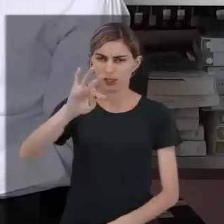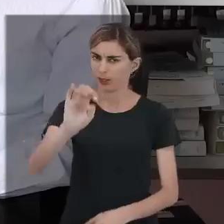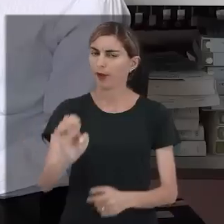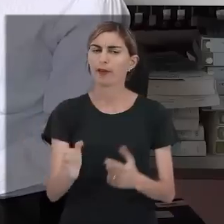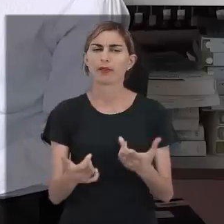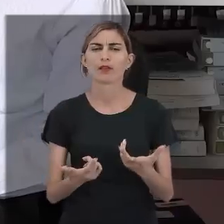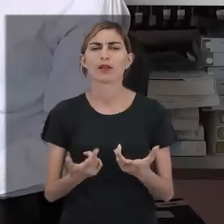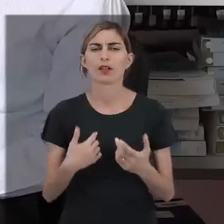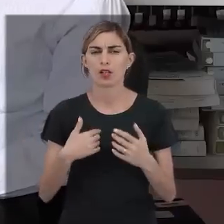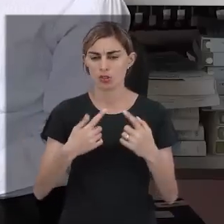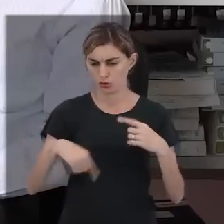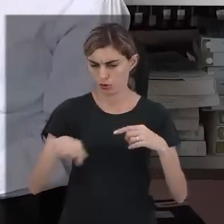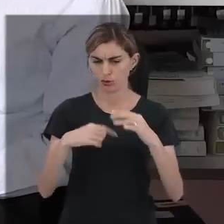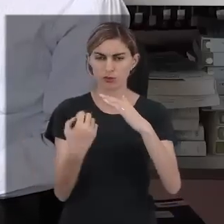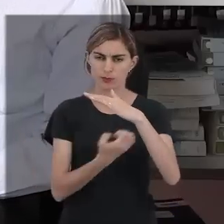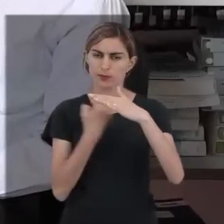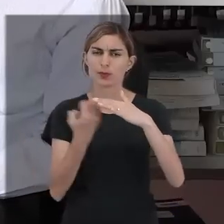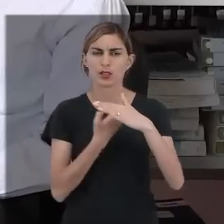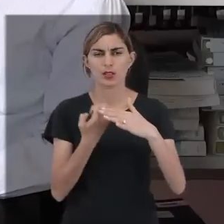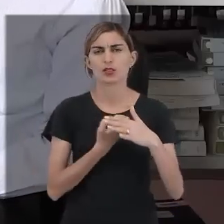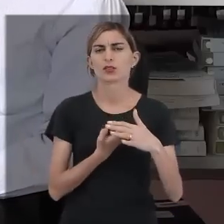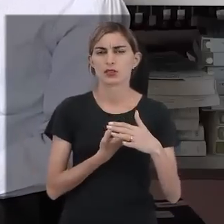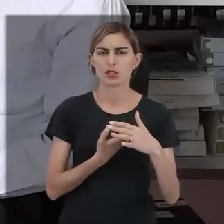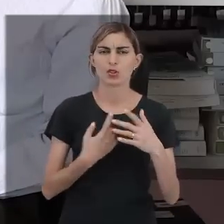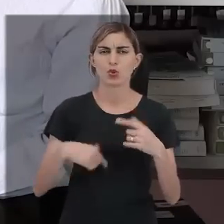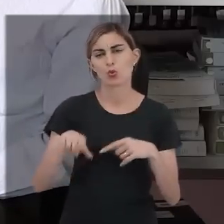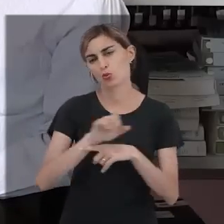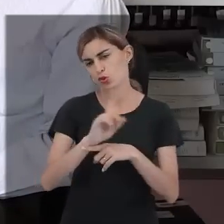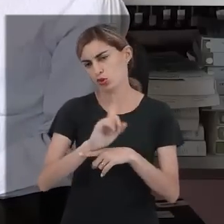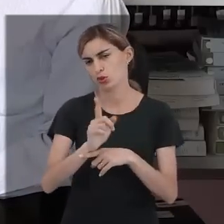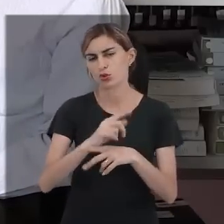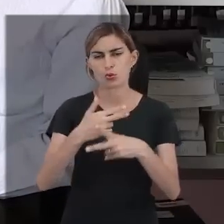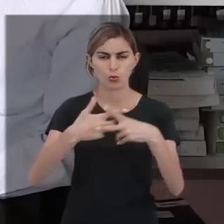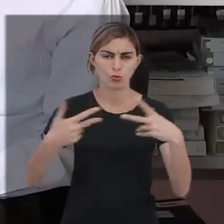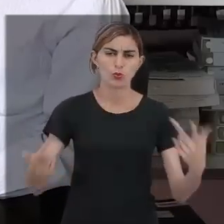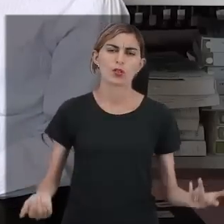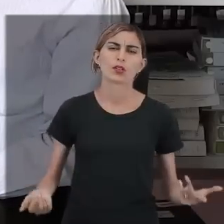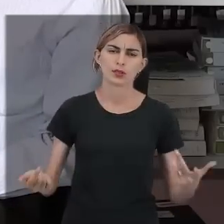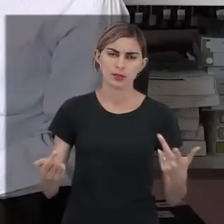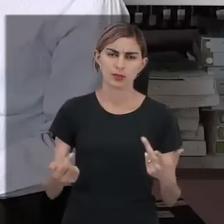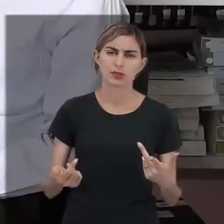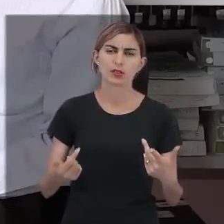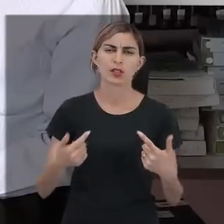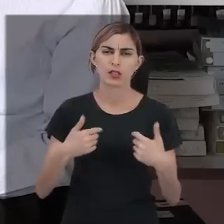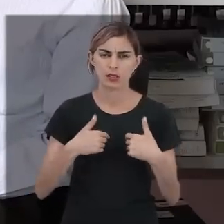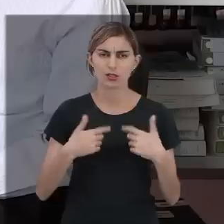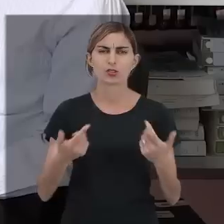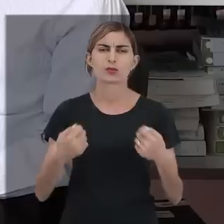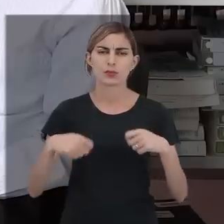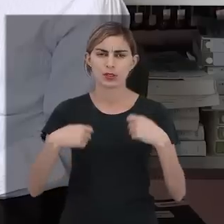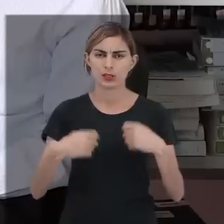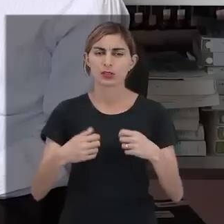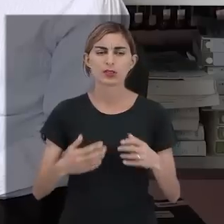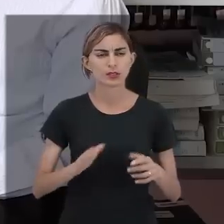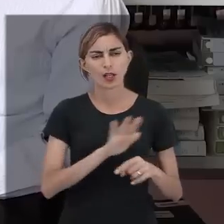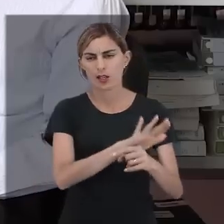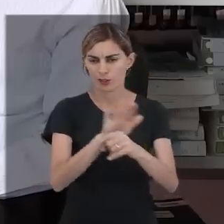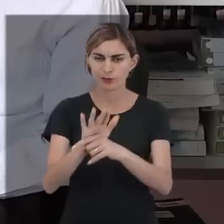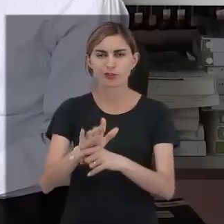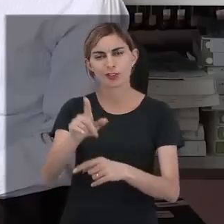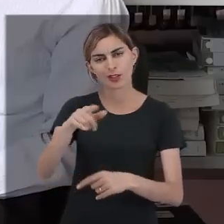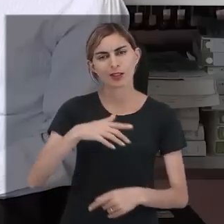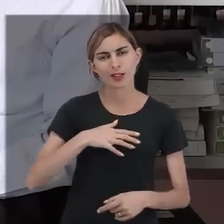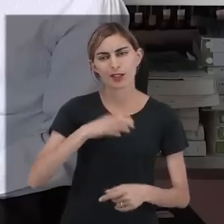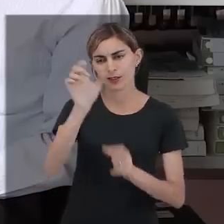gente, nós como empresa, quando eu falo nós, é como empresa ou como gestor da qualidade, atuando para satisfazer esse